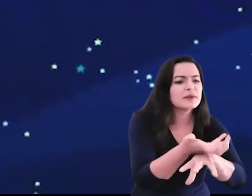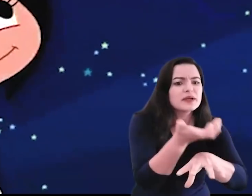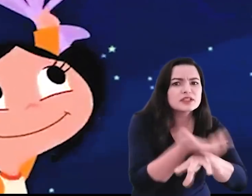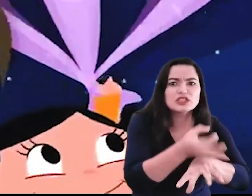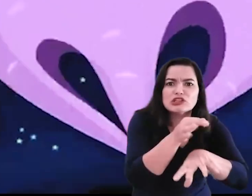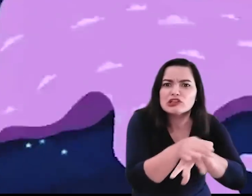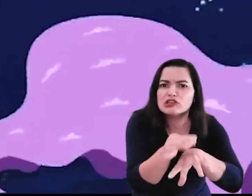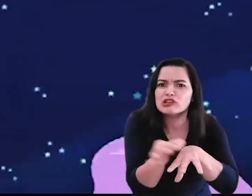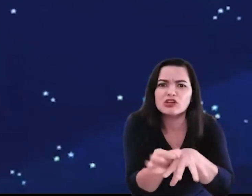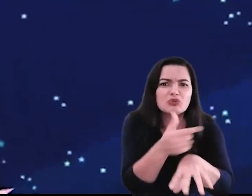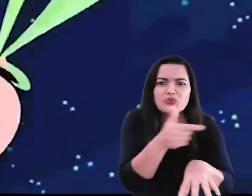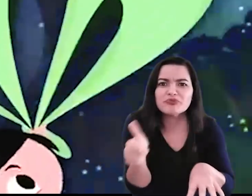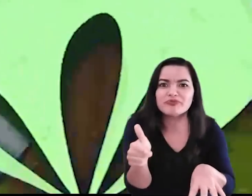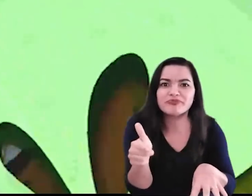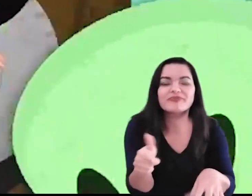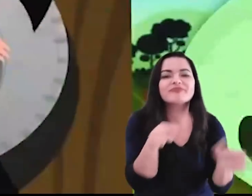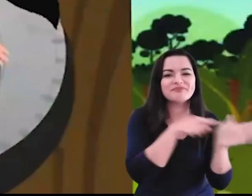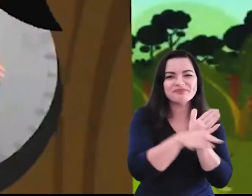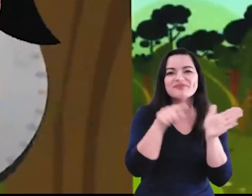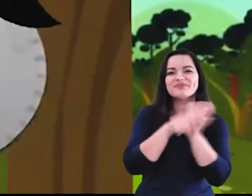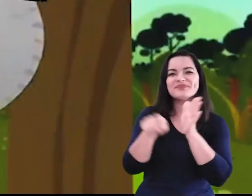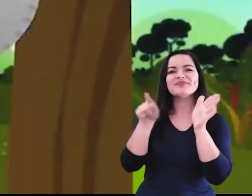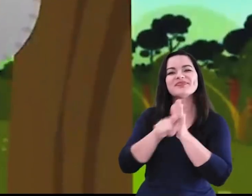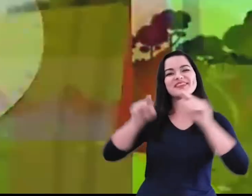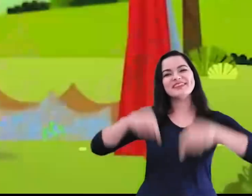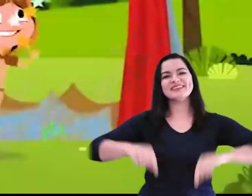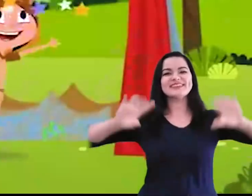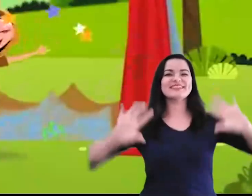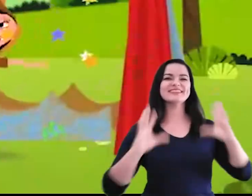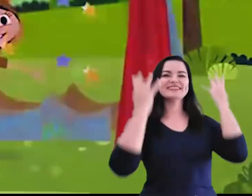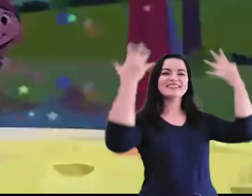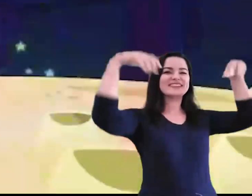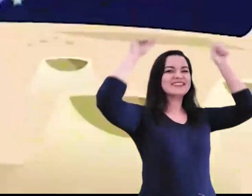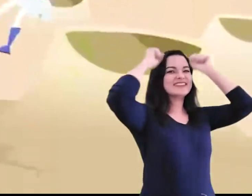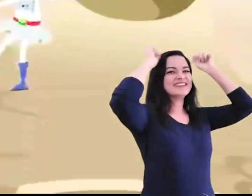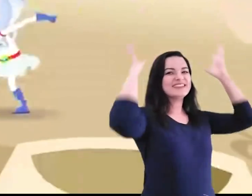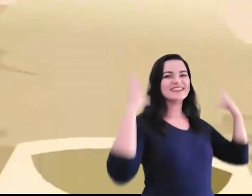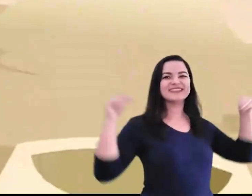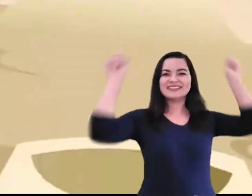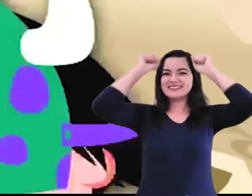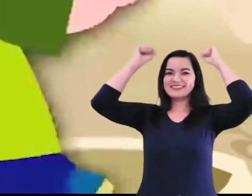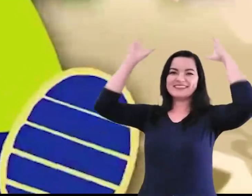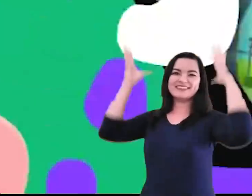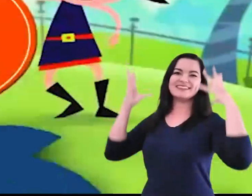que a pergunta a Luna faz. Esse é o show da Luna,